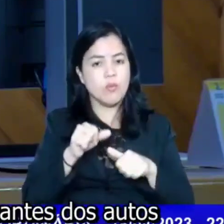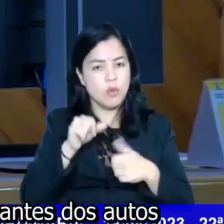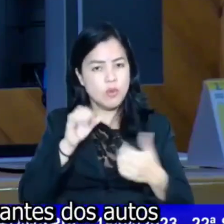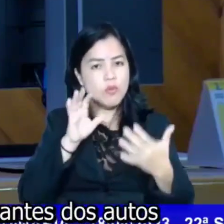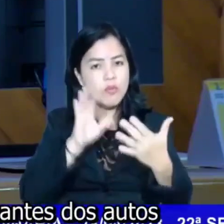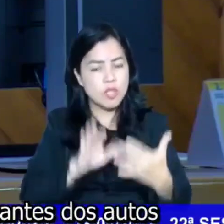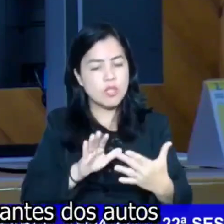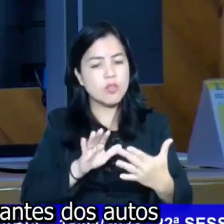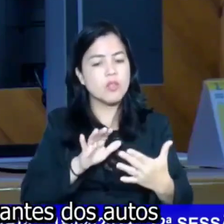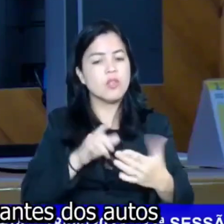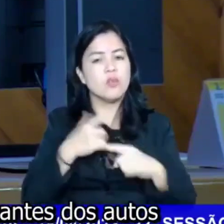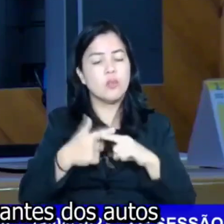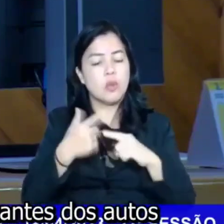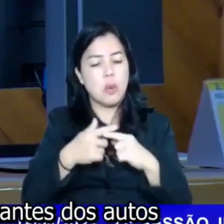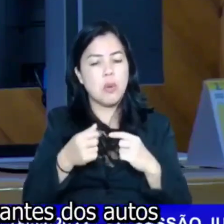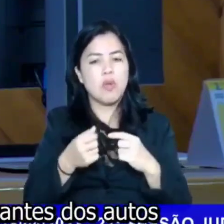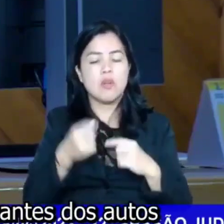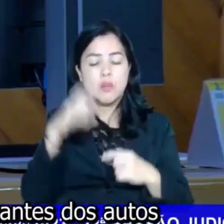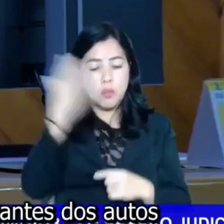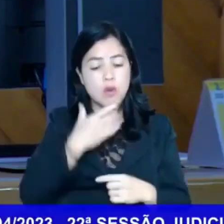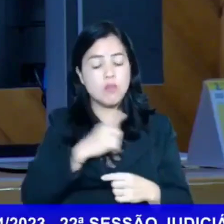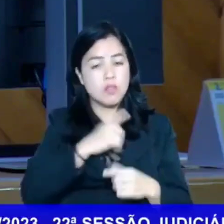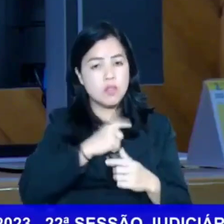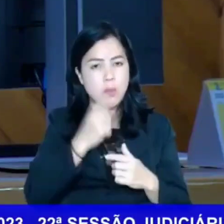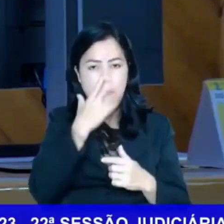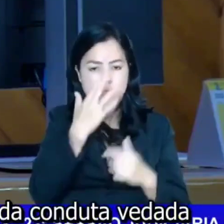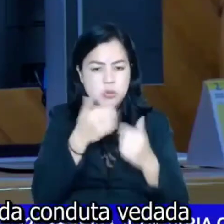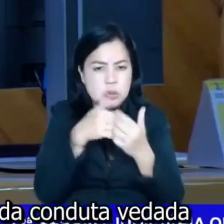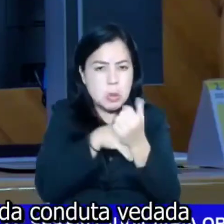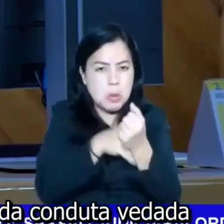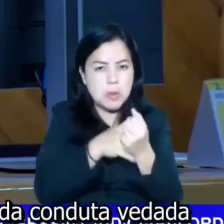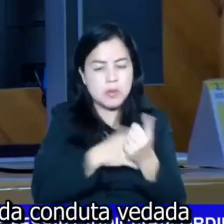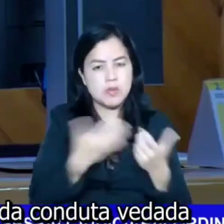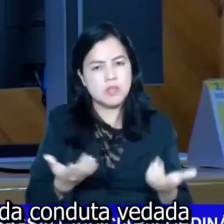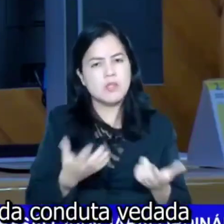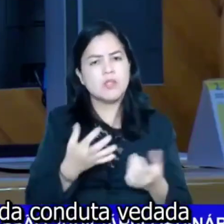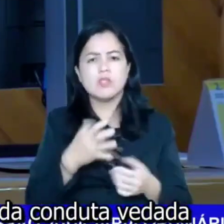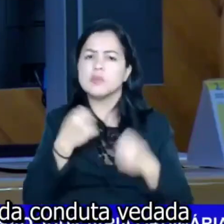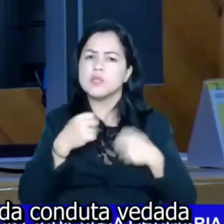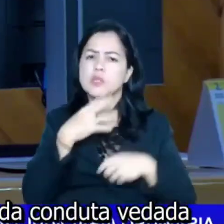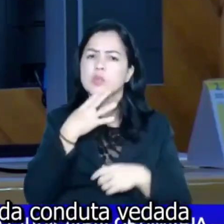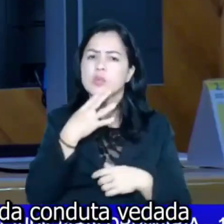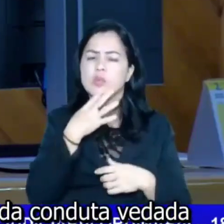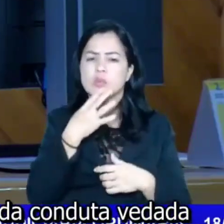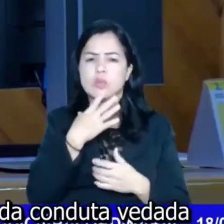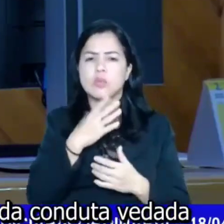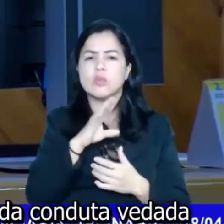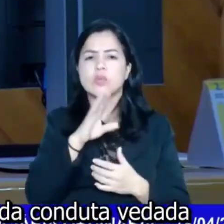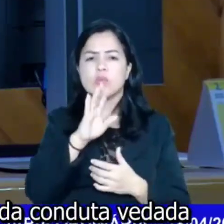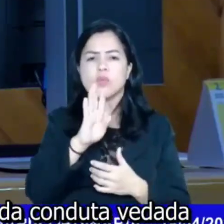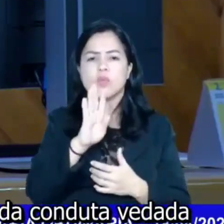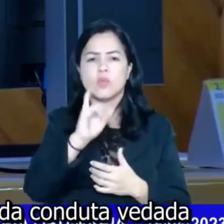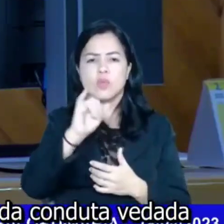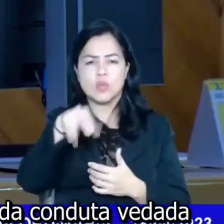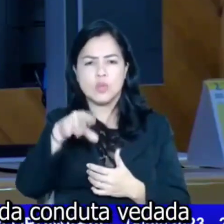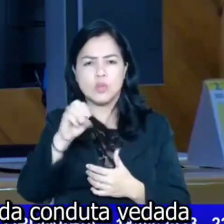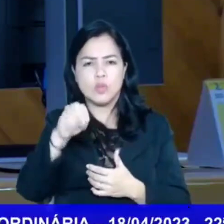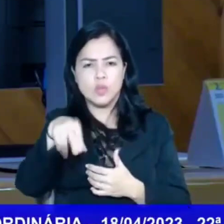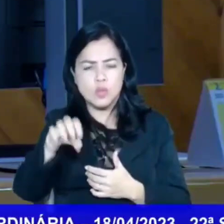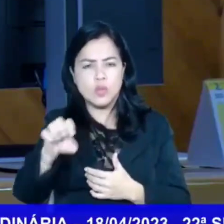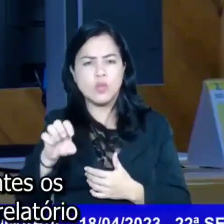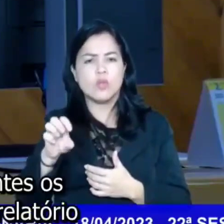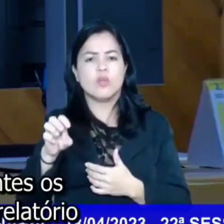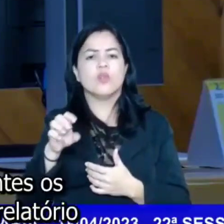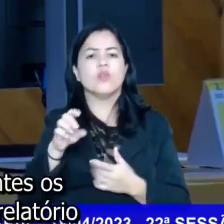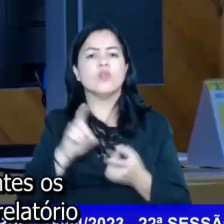enfrentando a omissão acerca das provas constantes dos autos, reconhecer a presença do binômio que afasta a prática da conduta